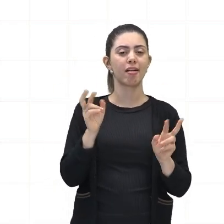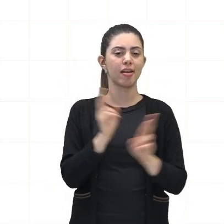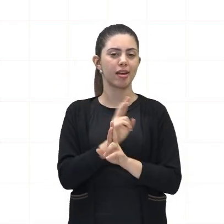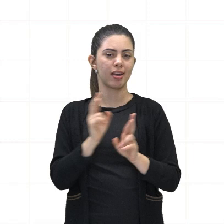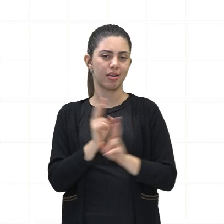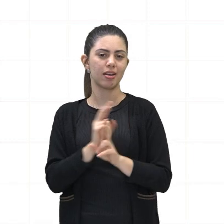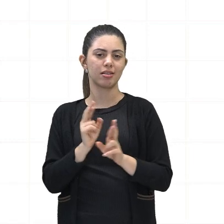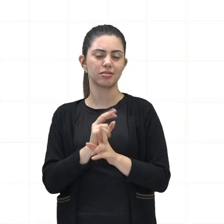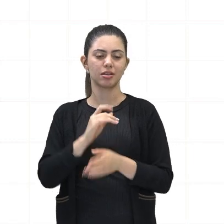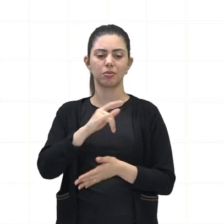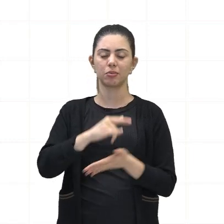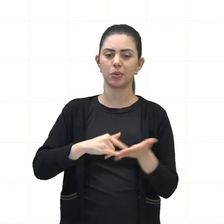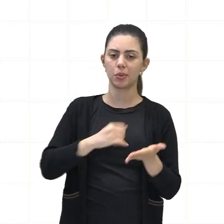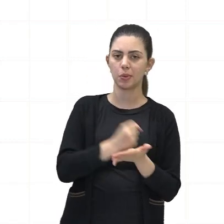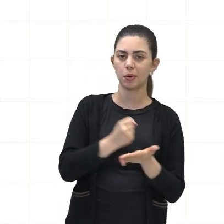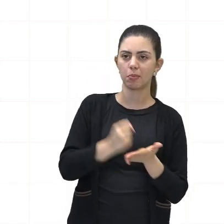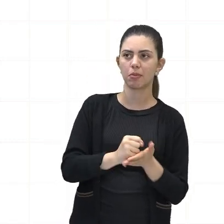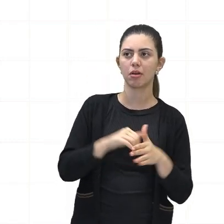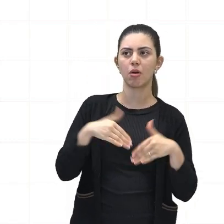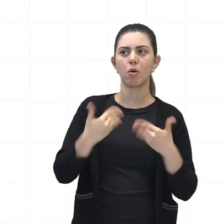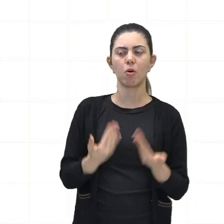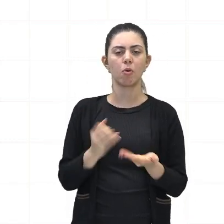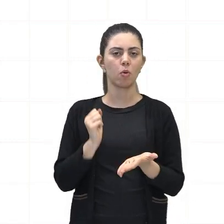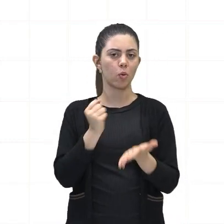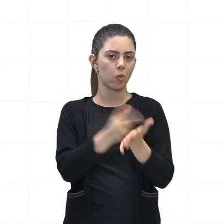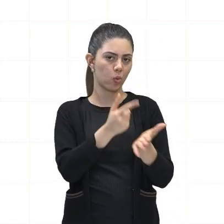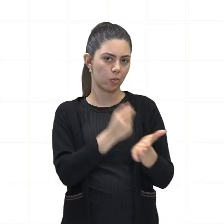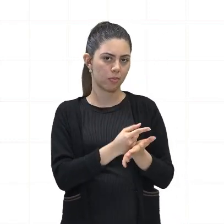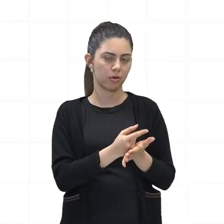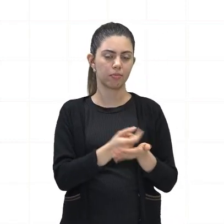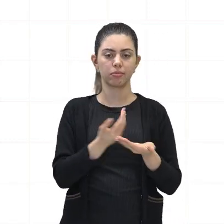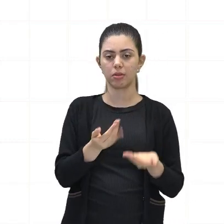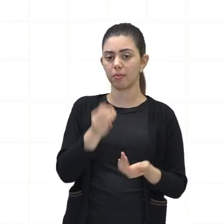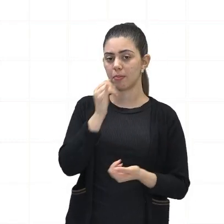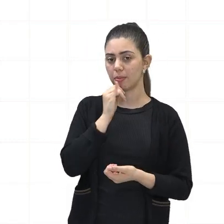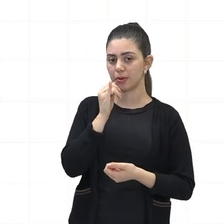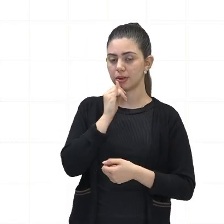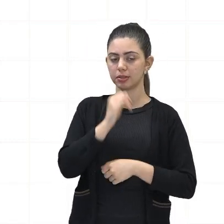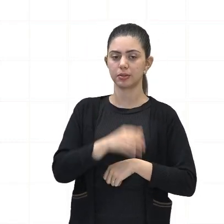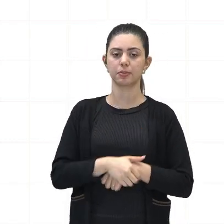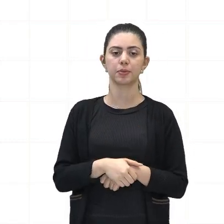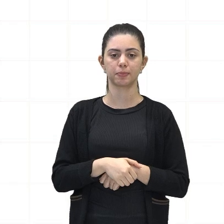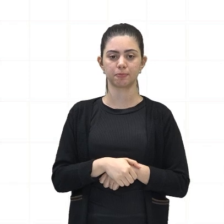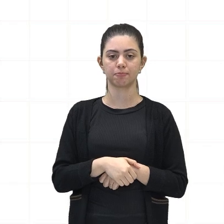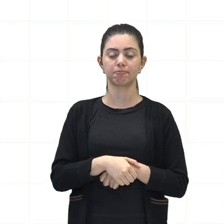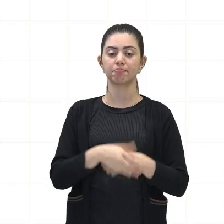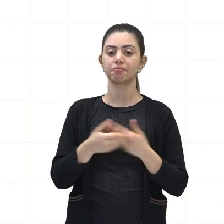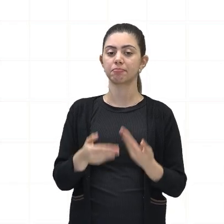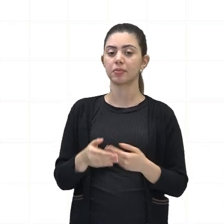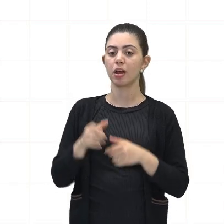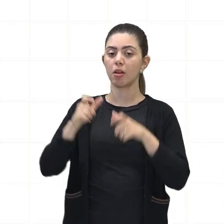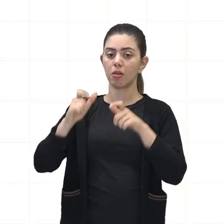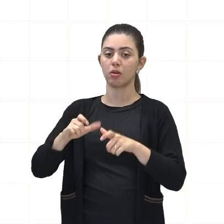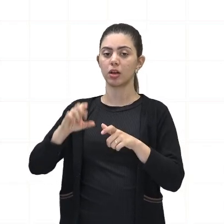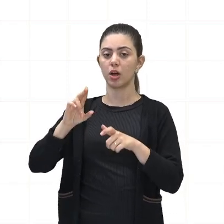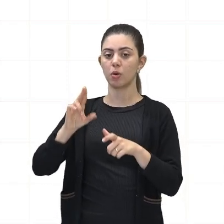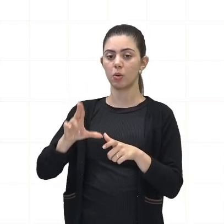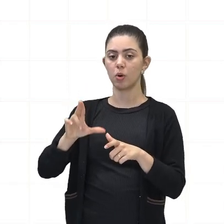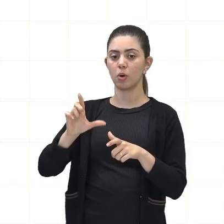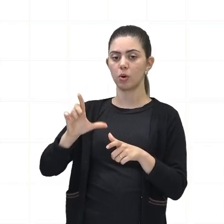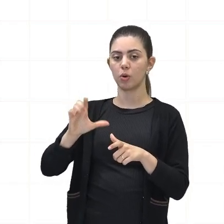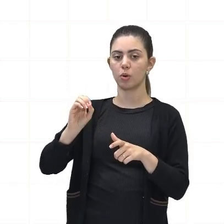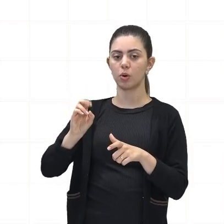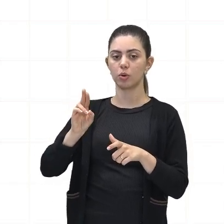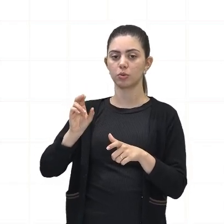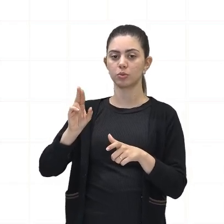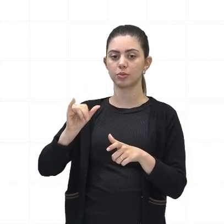diplomática ou de compra, como por exemplo, né, aqui no estado da Louisiana, que